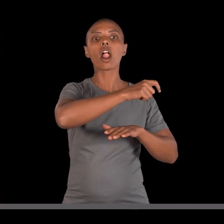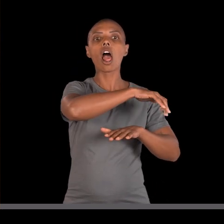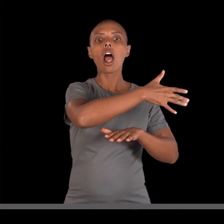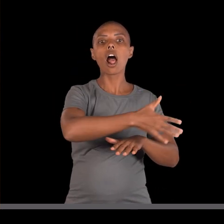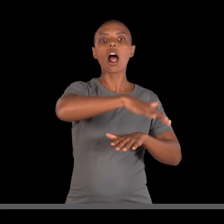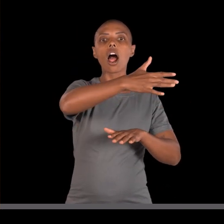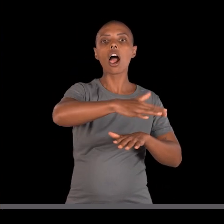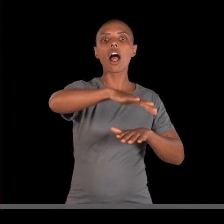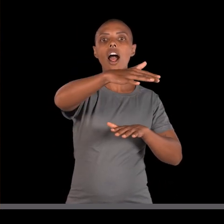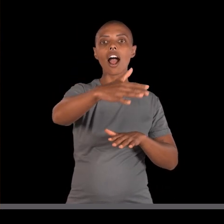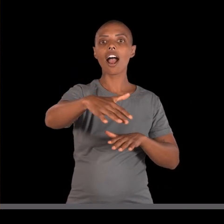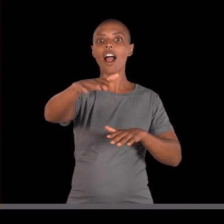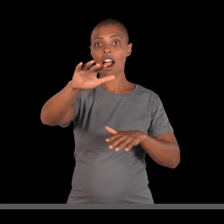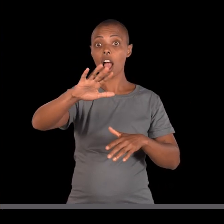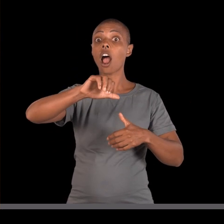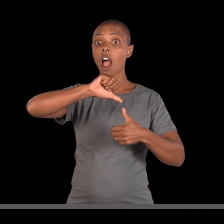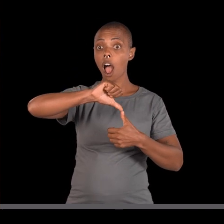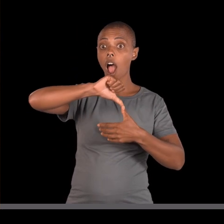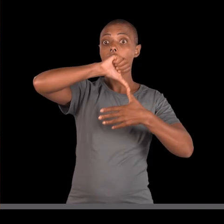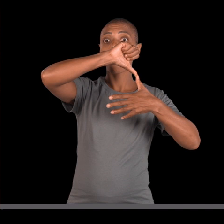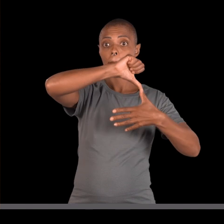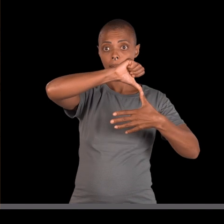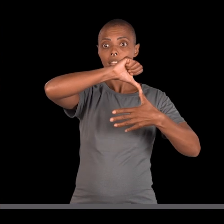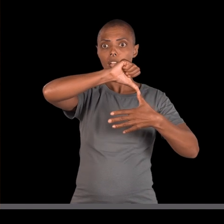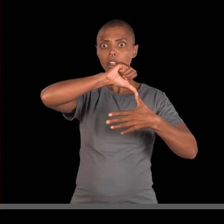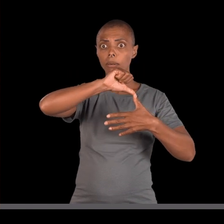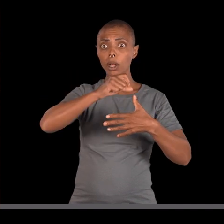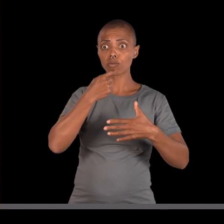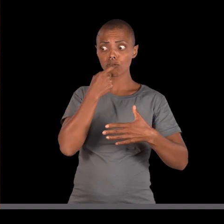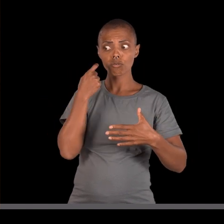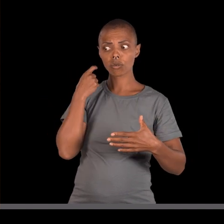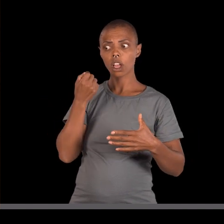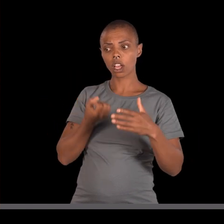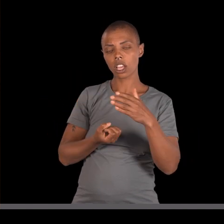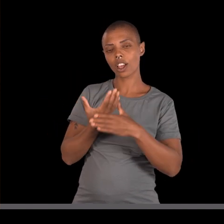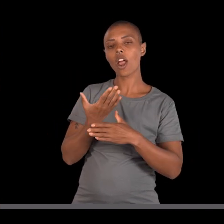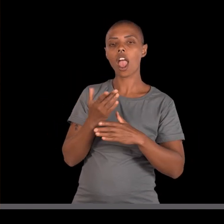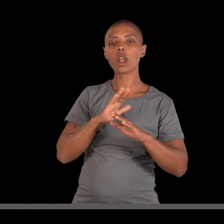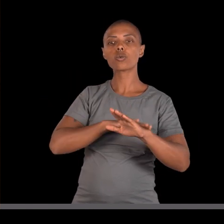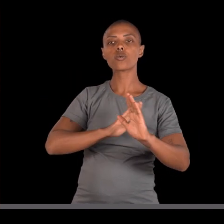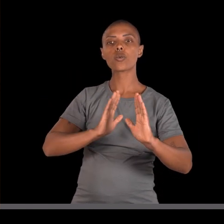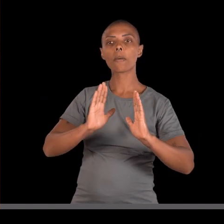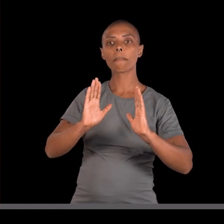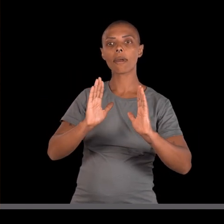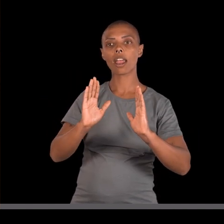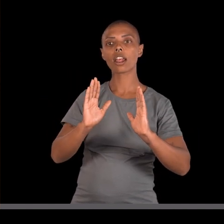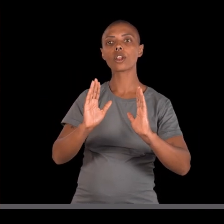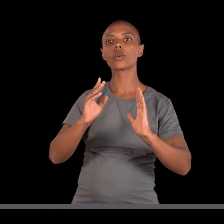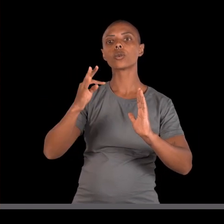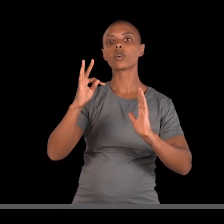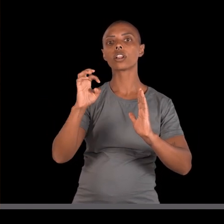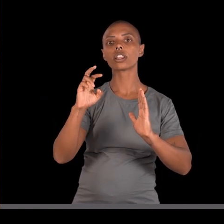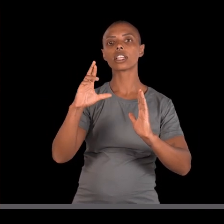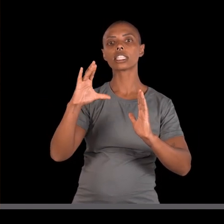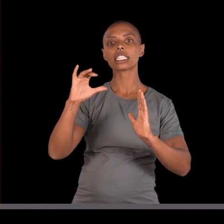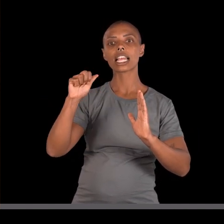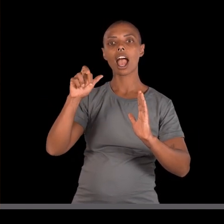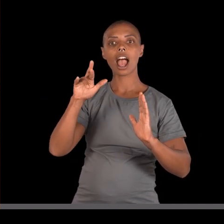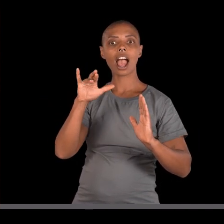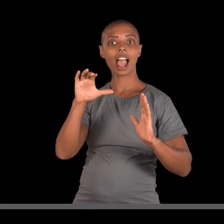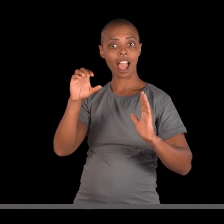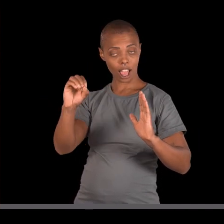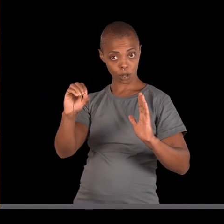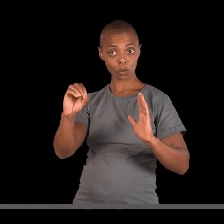por um sistema contínuo de montanhas ao longo da costa ocidental da América do Sul, de formação geológica recente, do